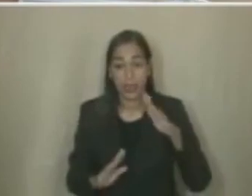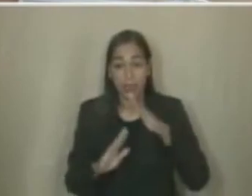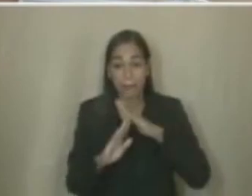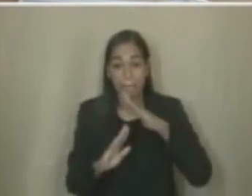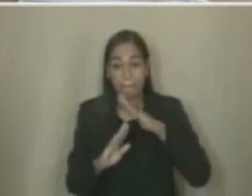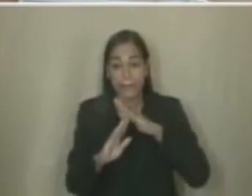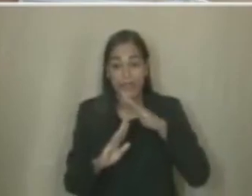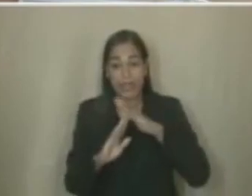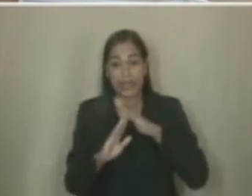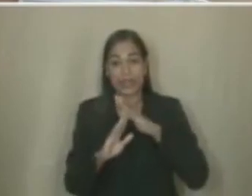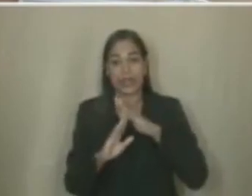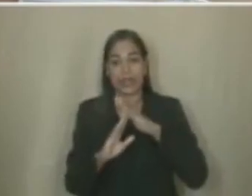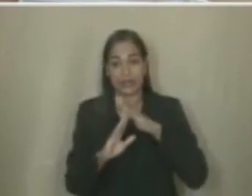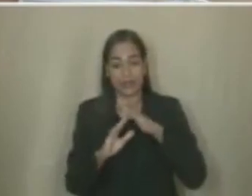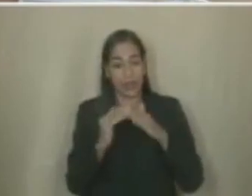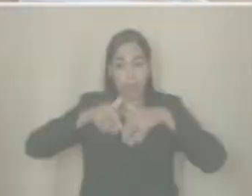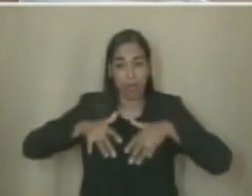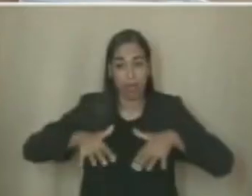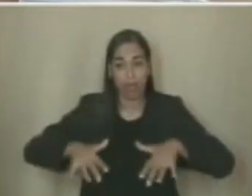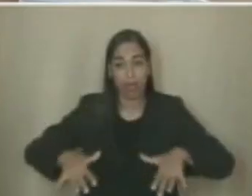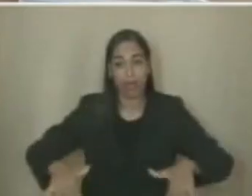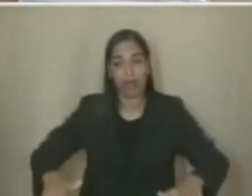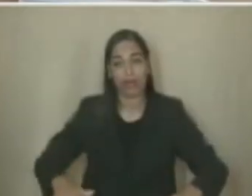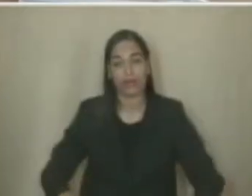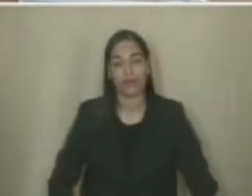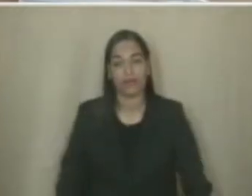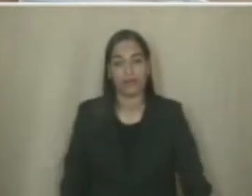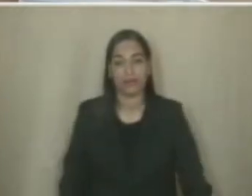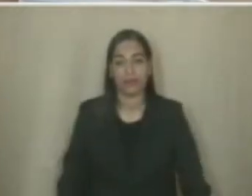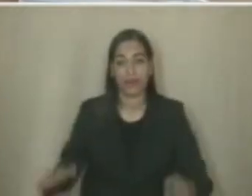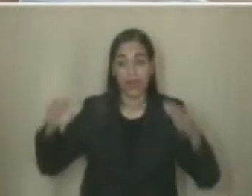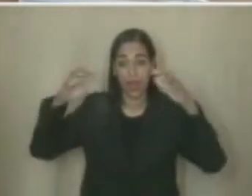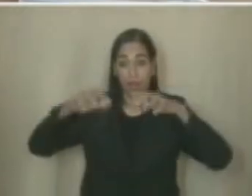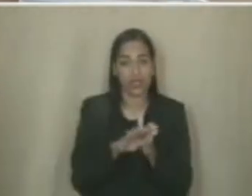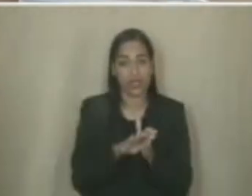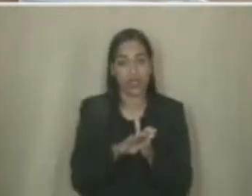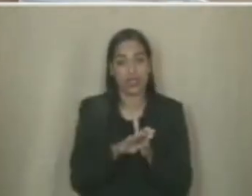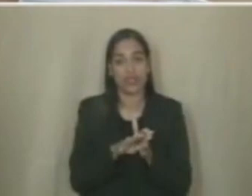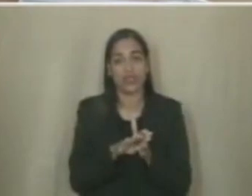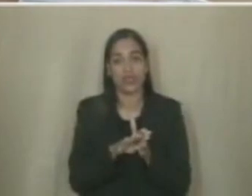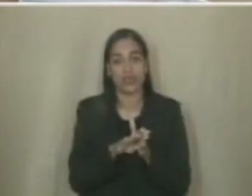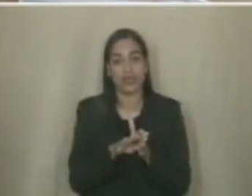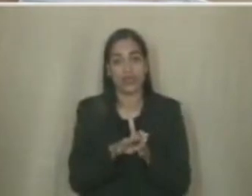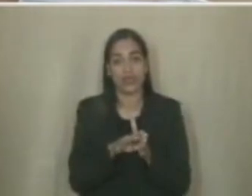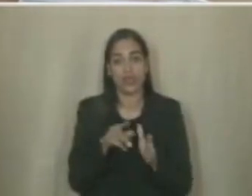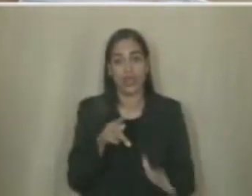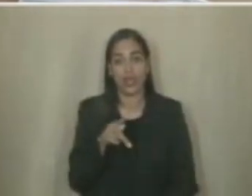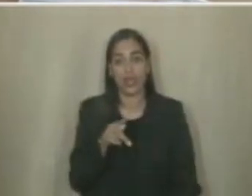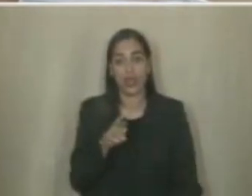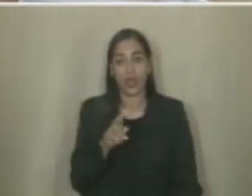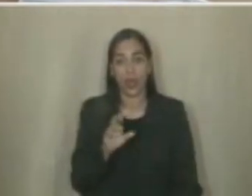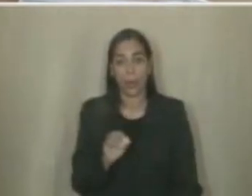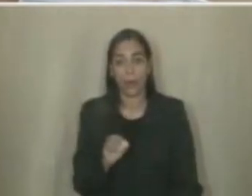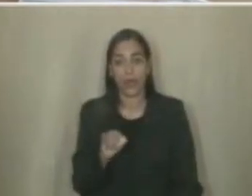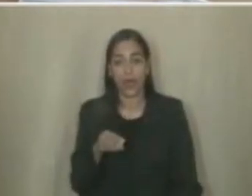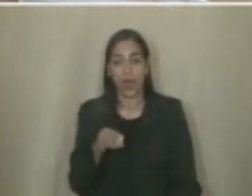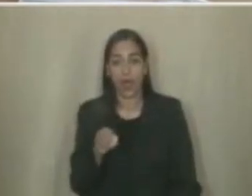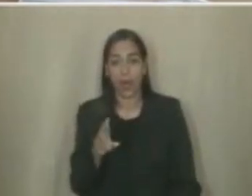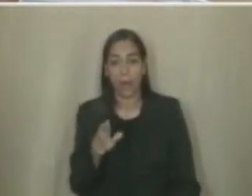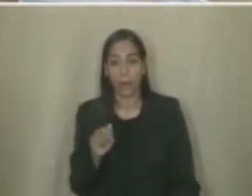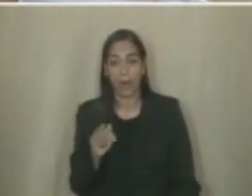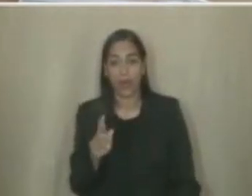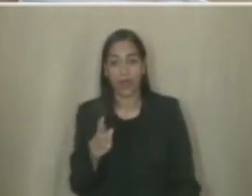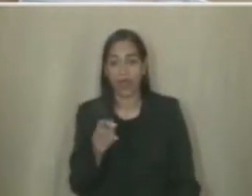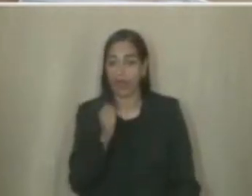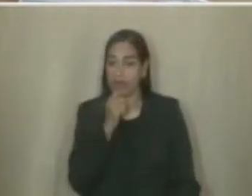comportas podem ser abertas e o inverno tá chegando e o promor